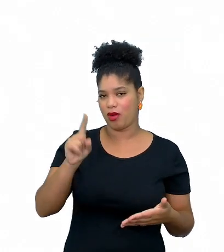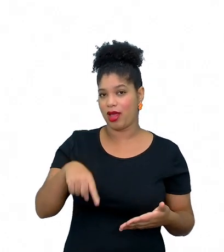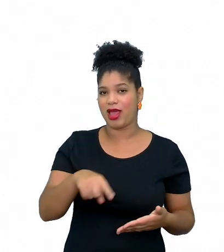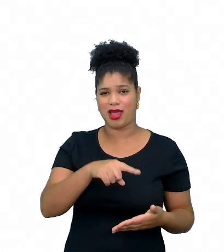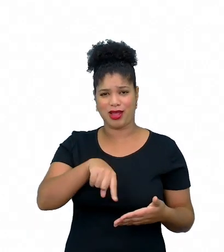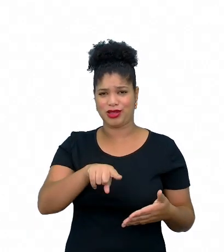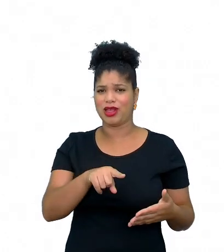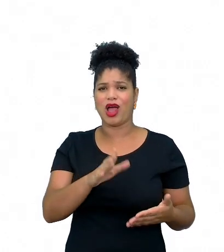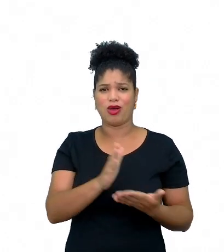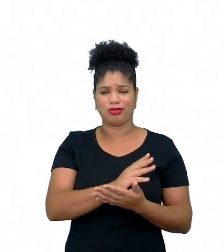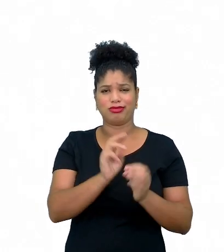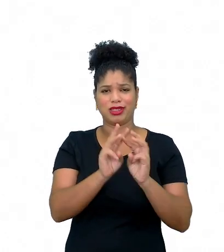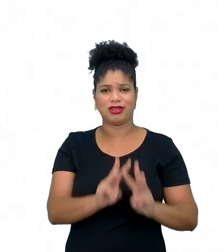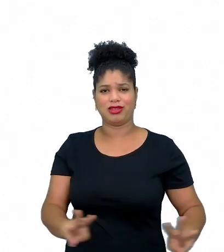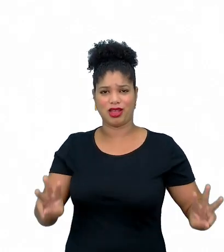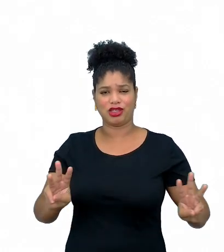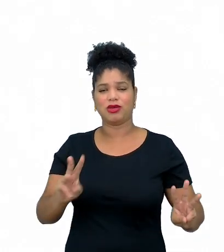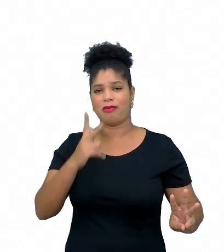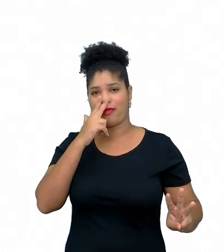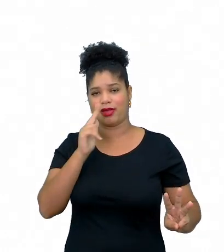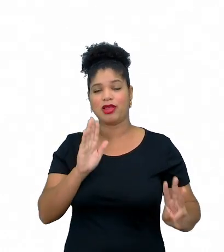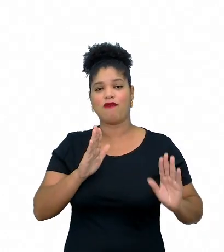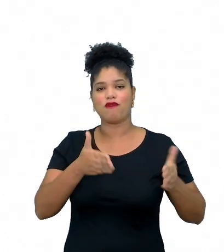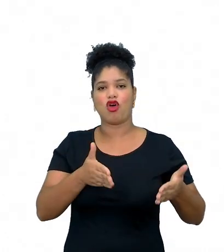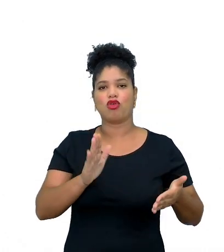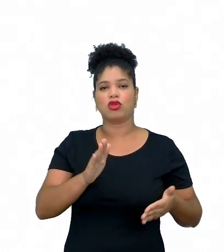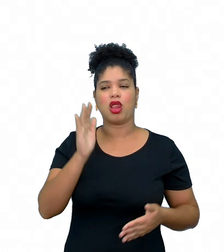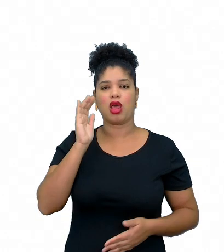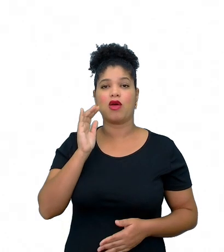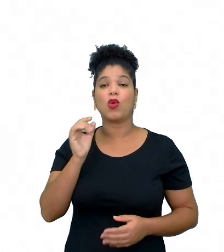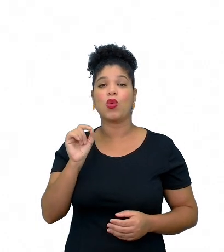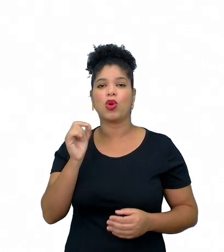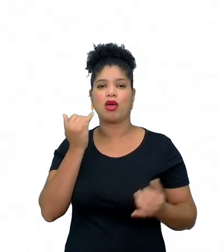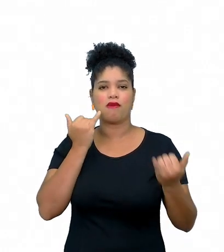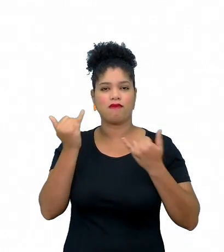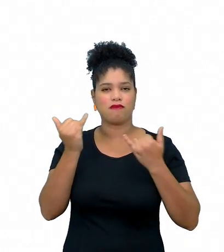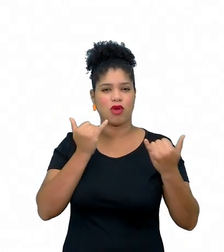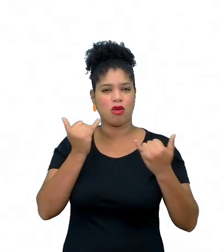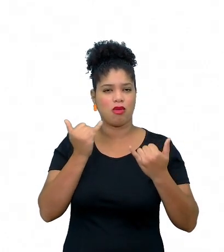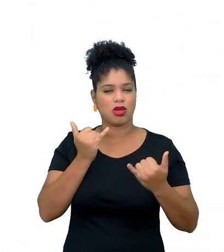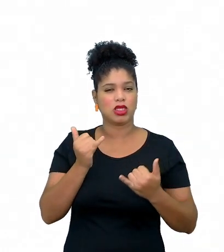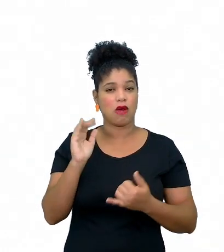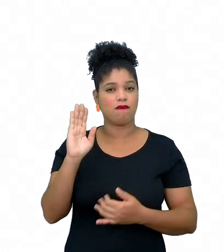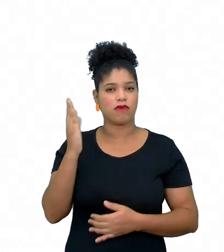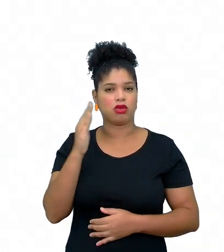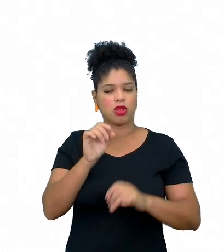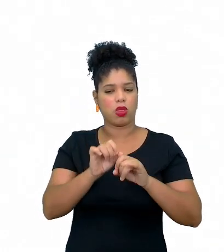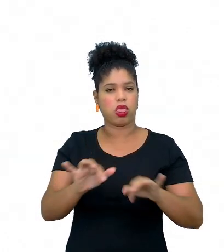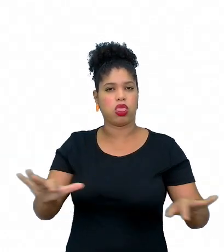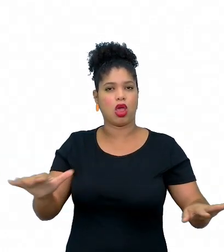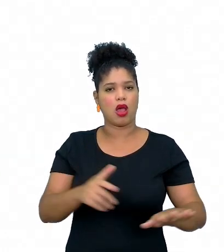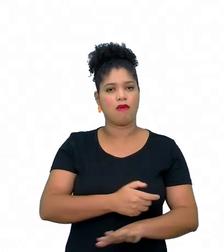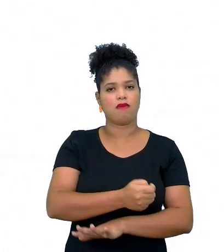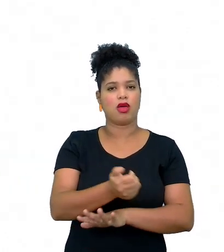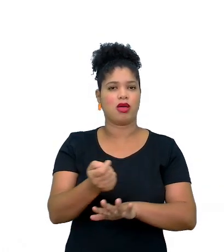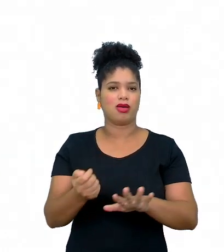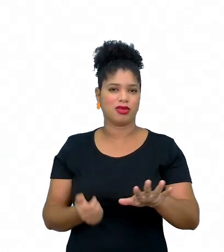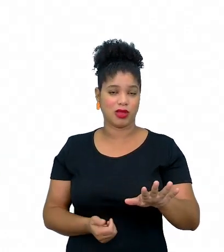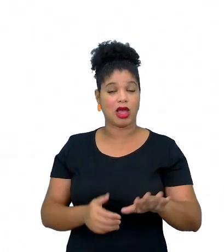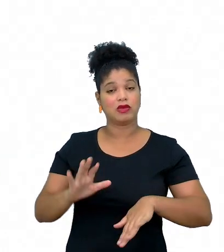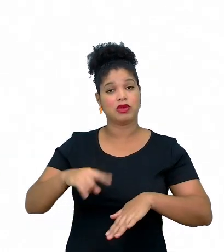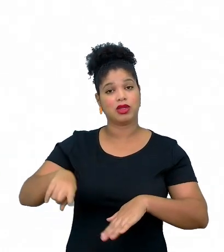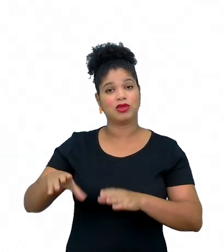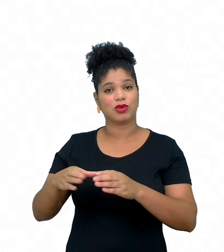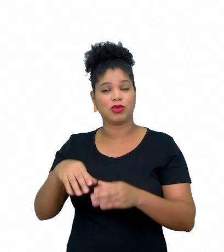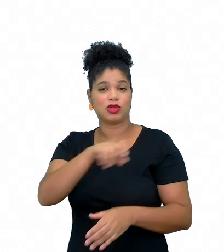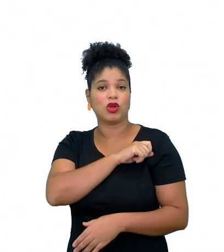famosos por estar sempre divulgando e viralizando fake news, e os alunos, às vezes, podem saber de alguns